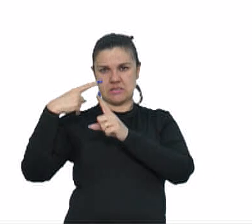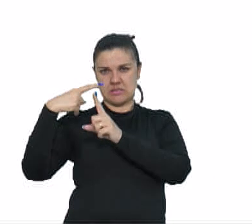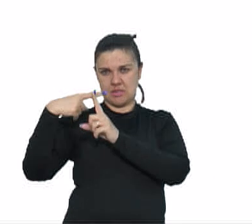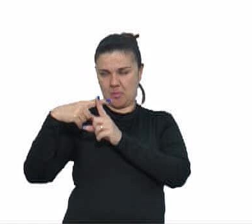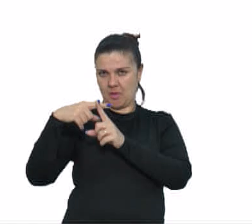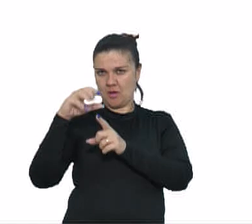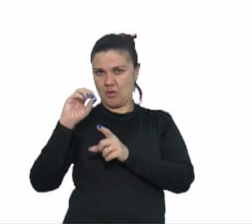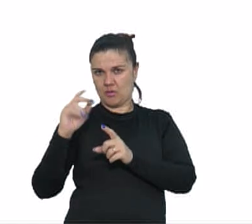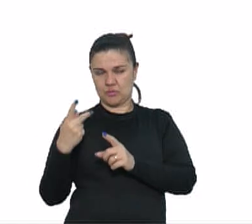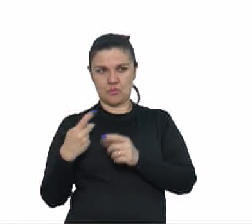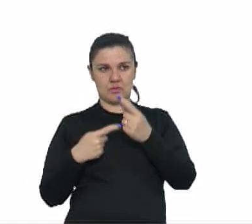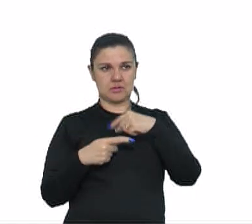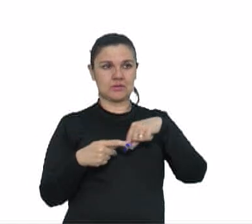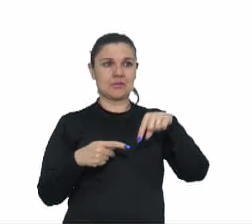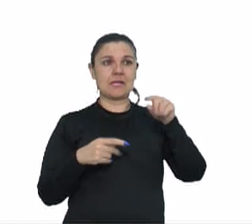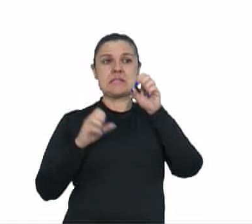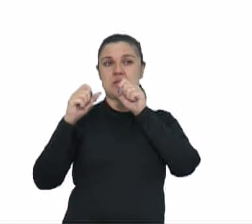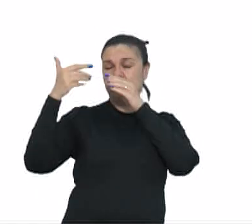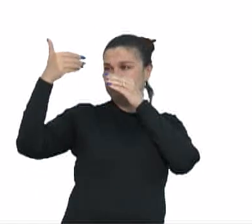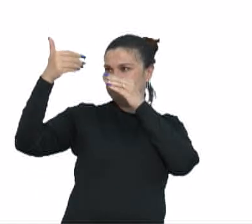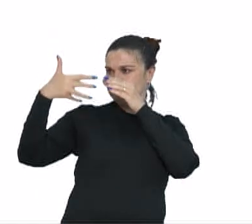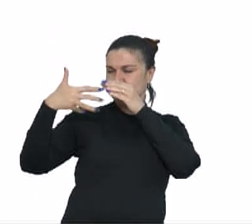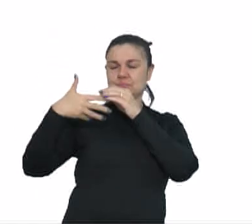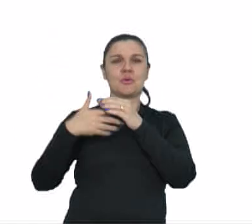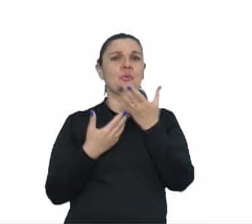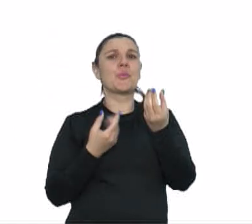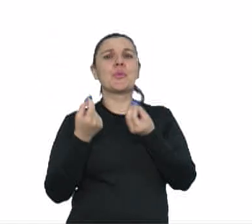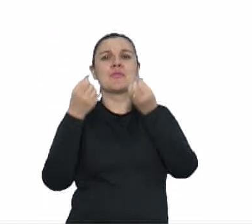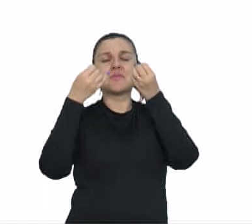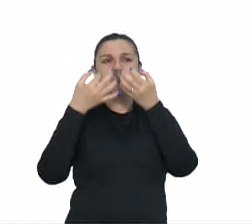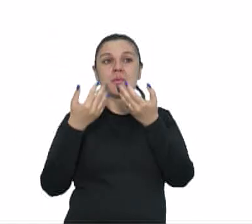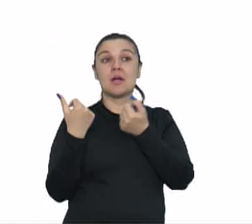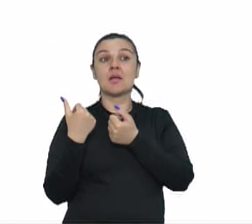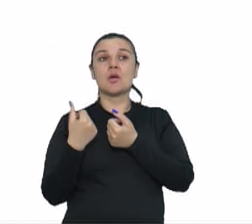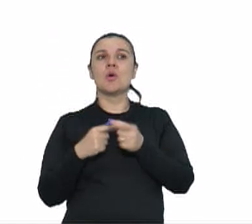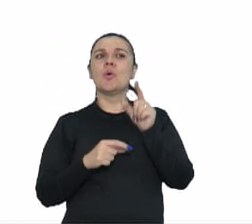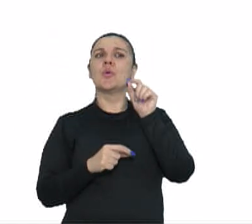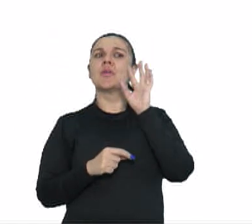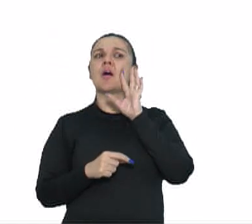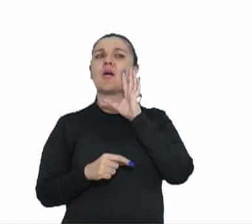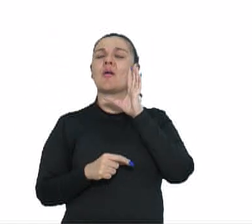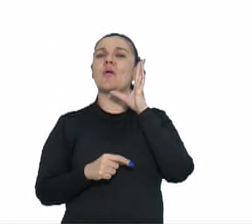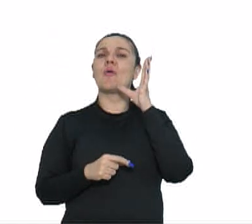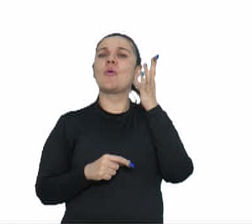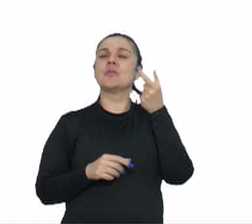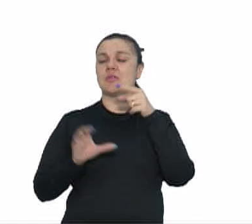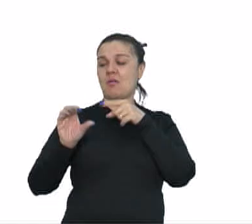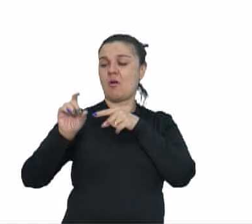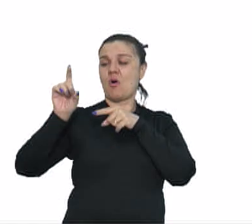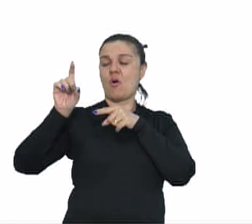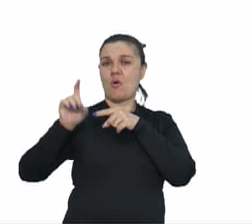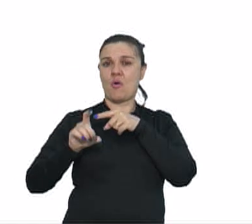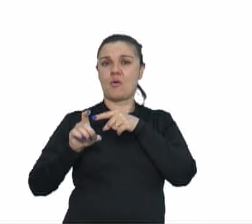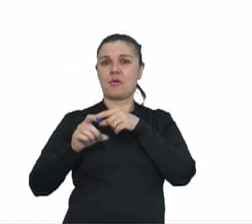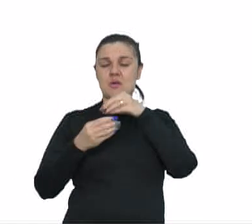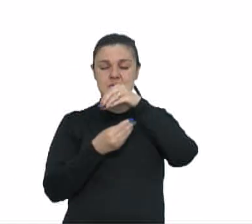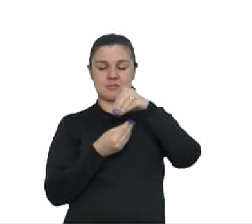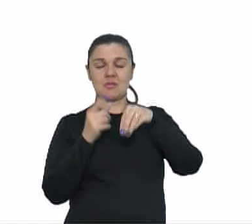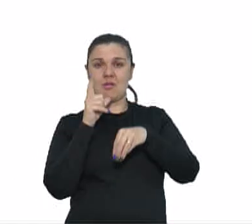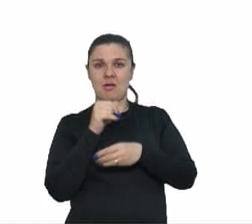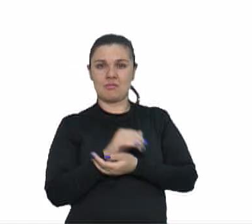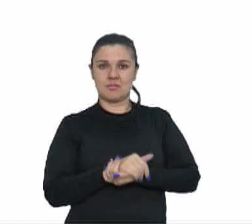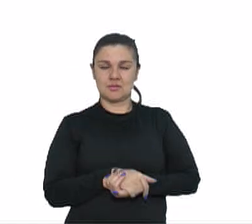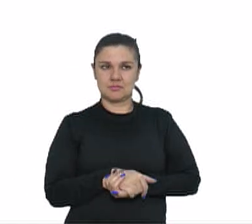hidrônio, sais liberam ânions e cátions diferentes de hidroxila e hidrônio, o que ocorre com os óxidos quando estão numa solução